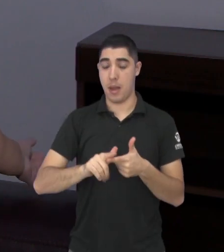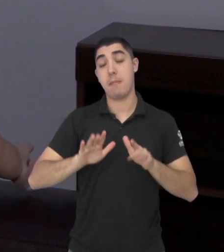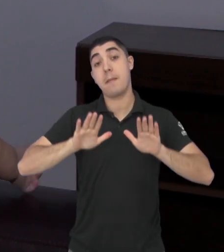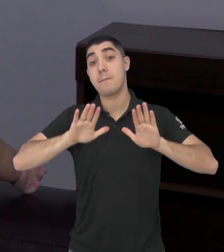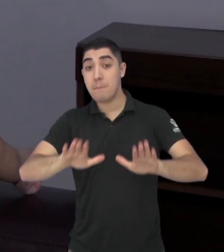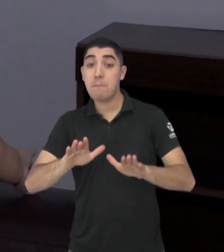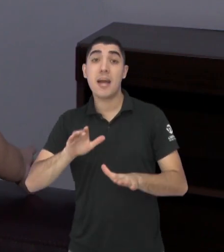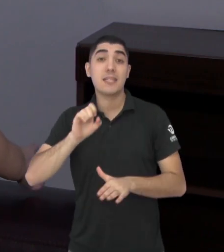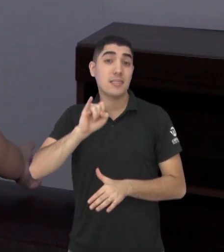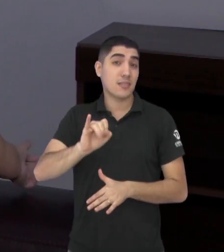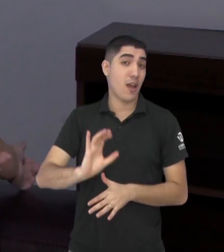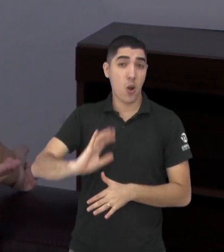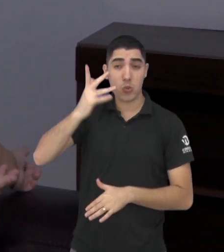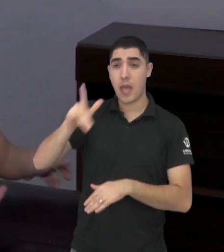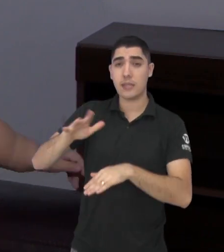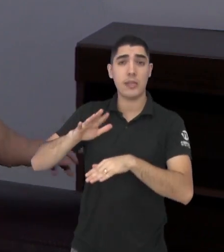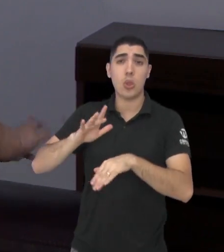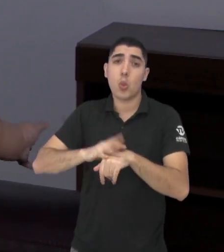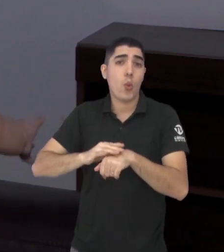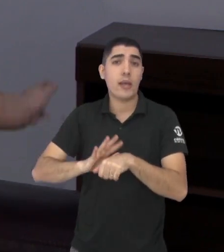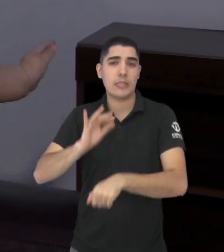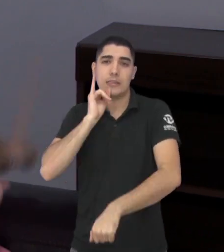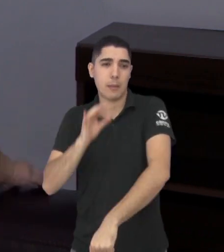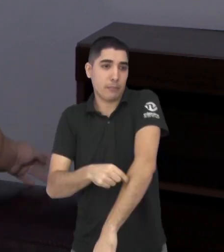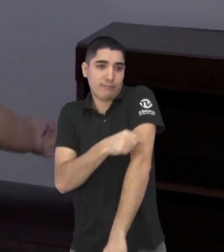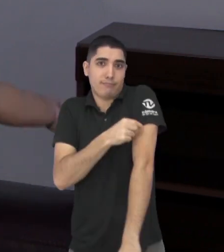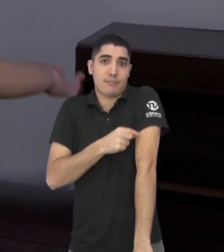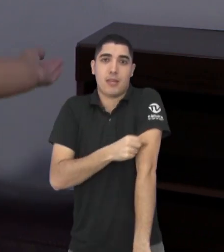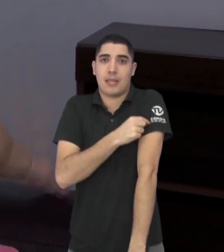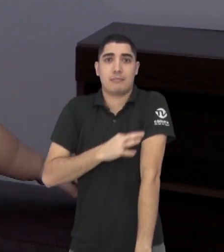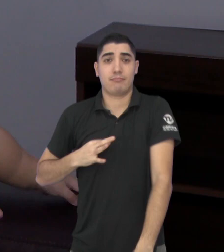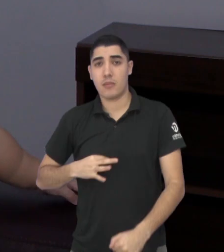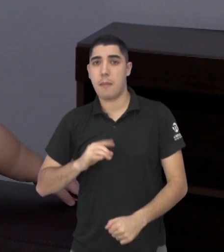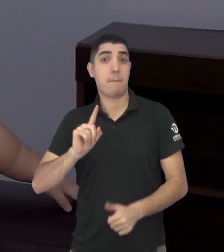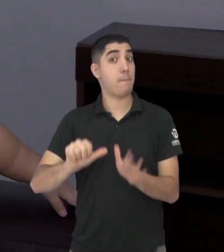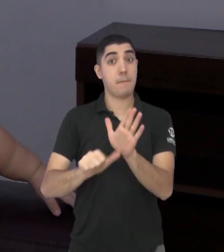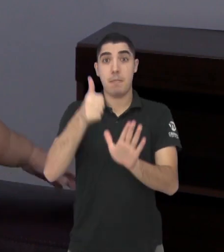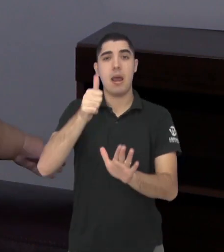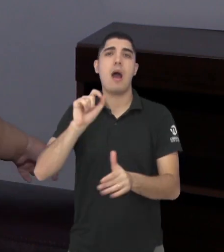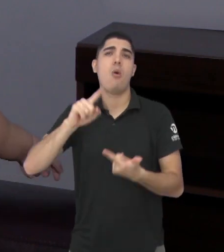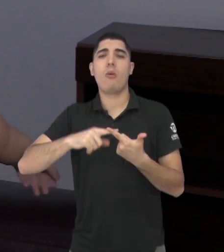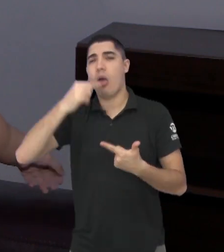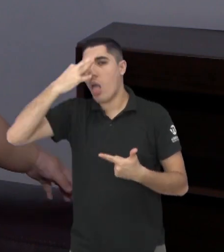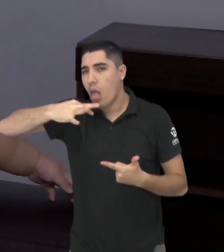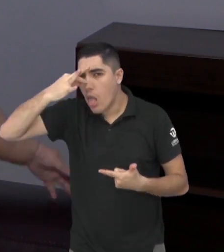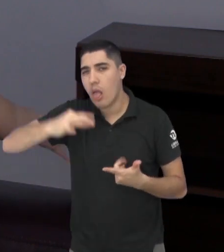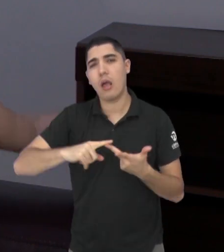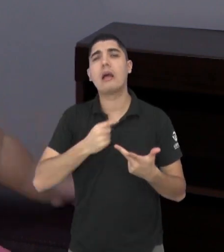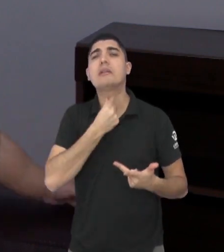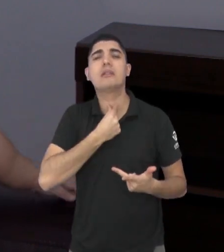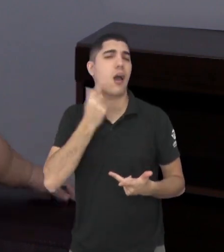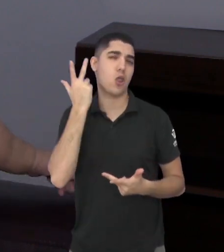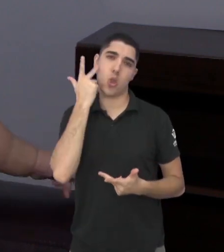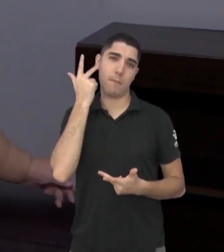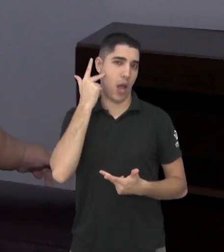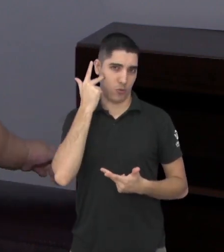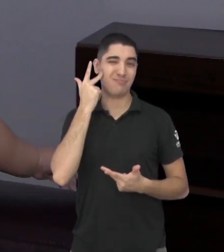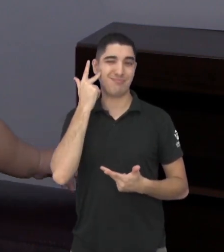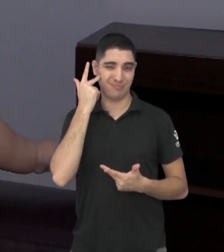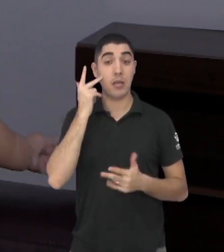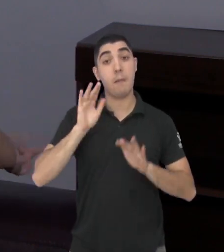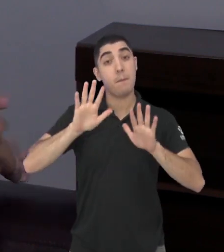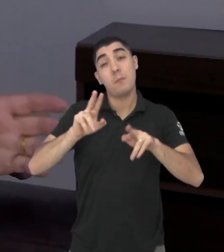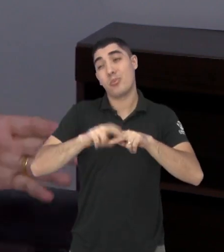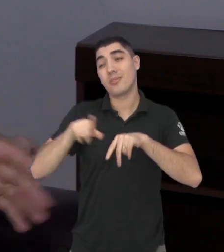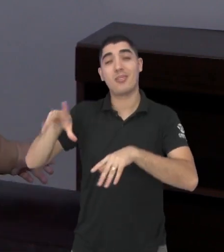assim diferentes, como catapora, foi a primeira vez. Agora, resfriado, uma garganta inflamada, eles sempre têm mesmo. Por conta